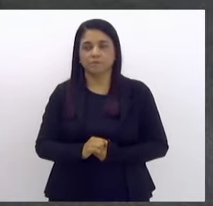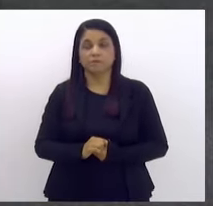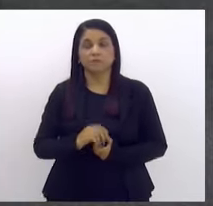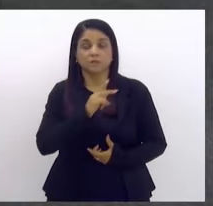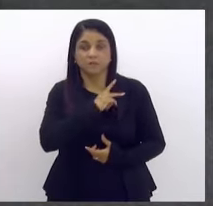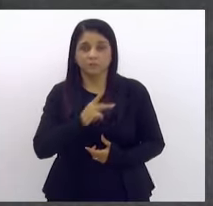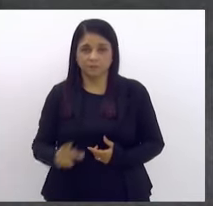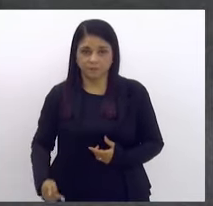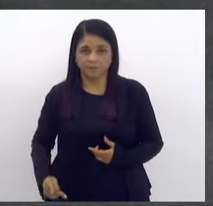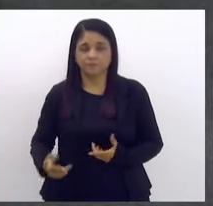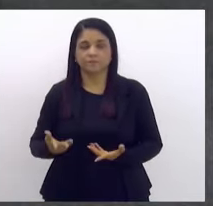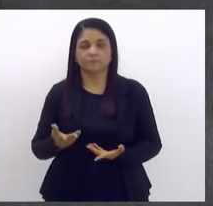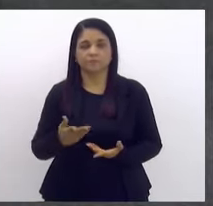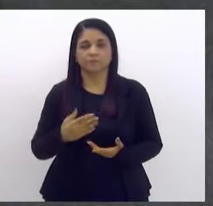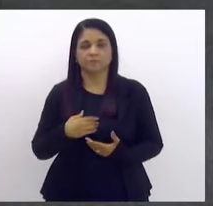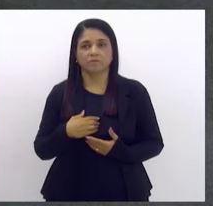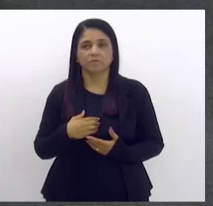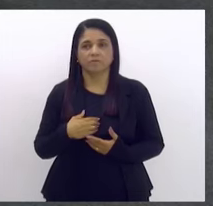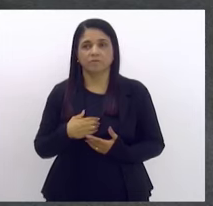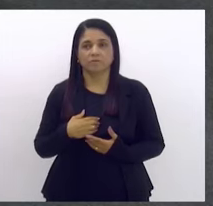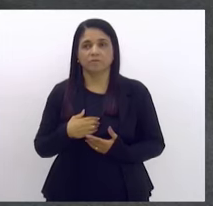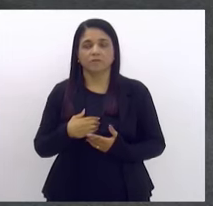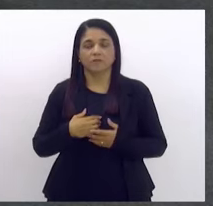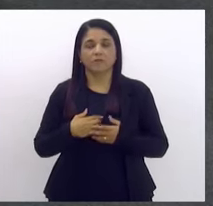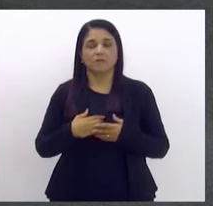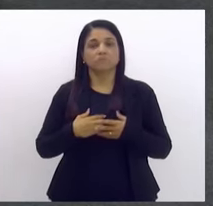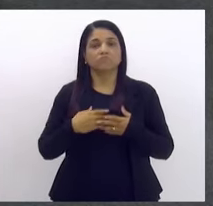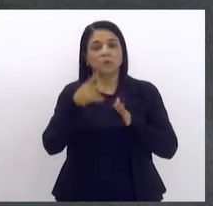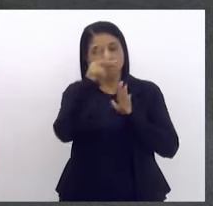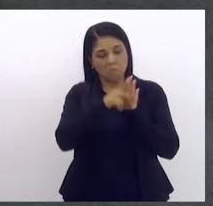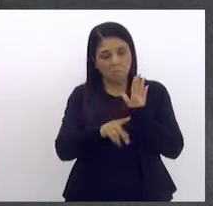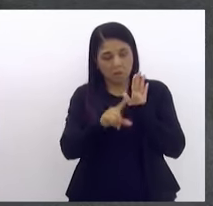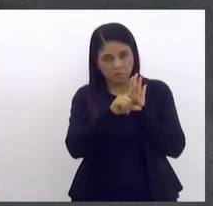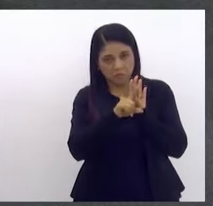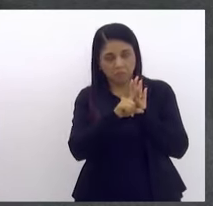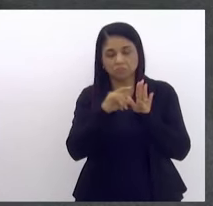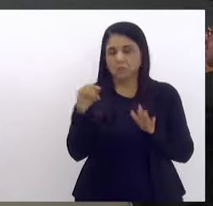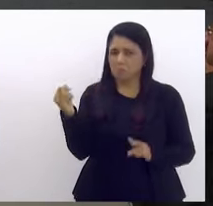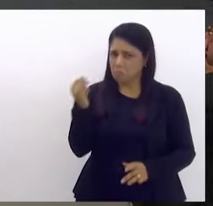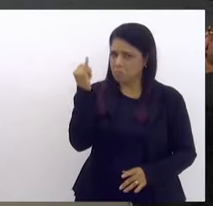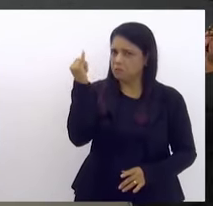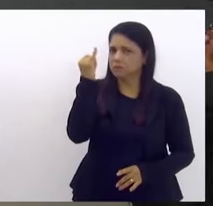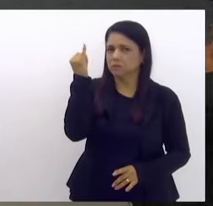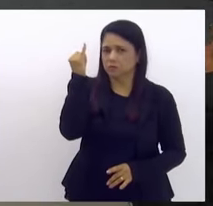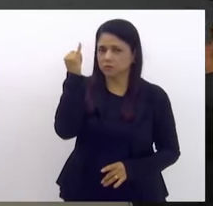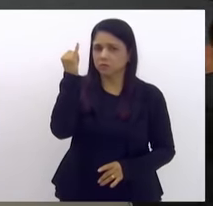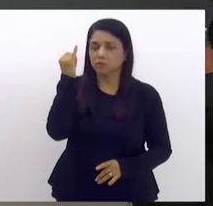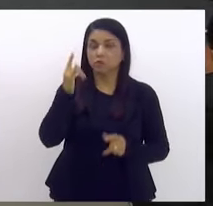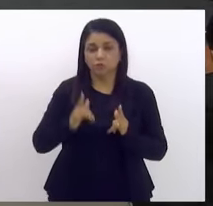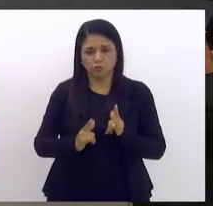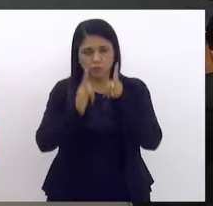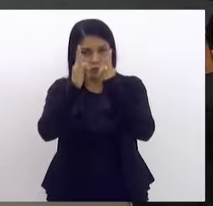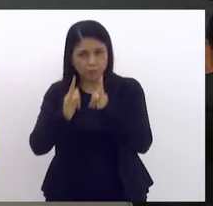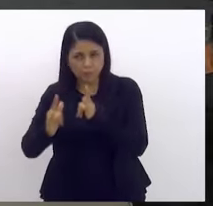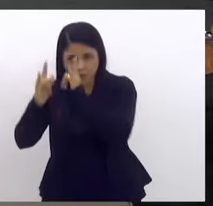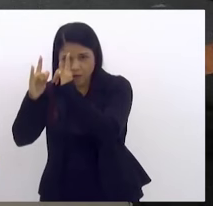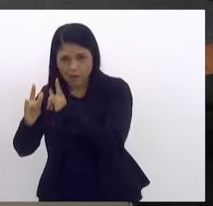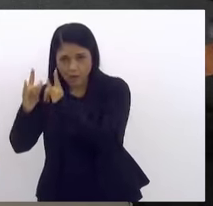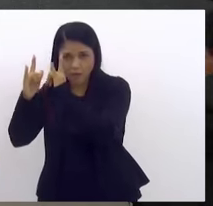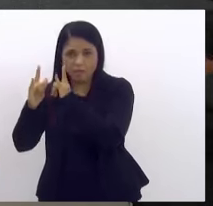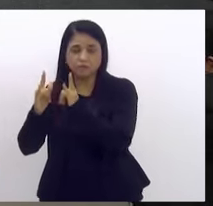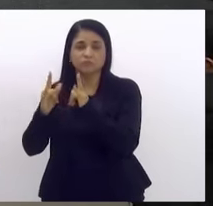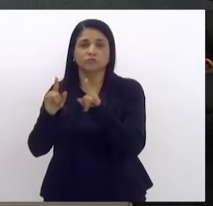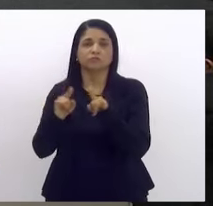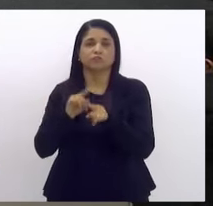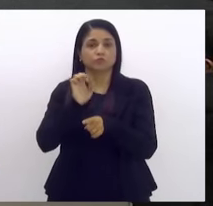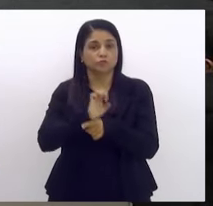Presidenta, queria primeiro ter considerações a respeito do projeto. Acho muito importante que os prédios, todas as construções e edificações